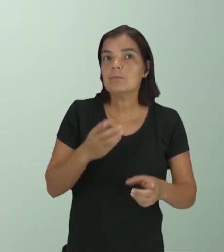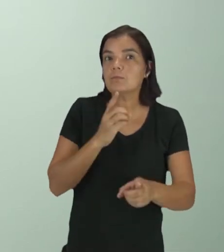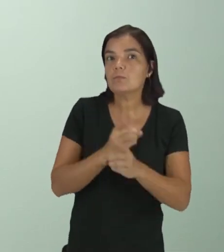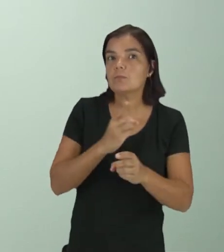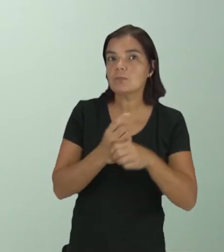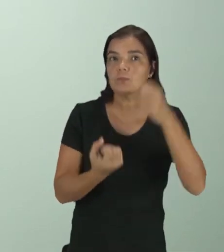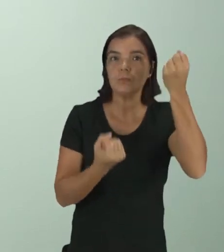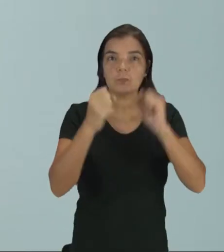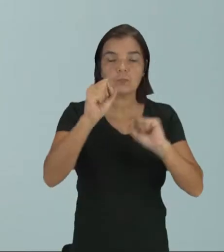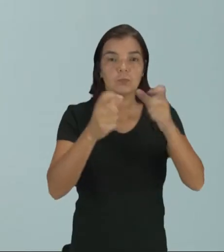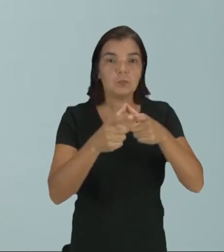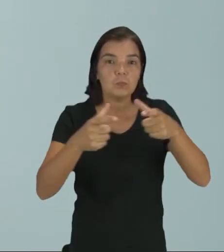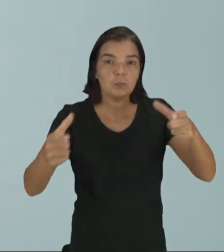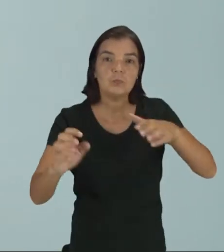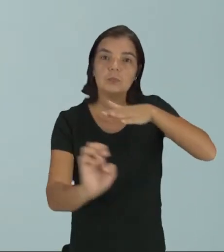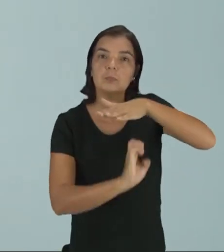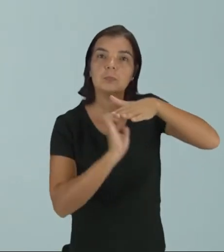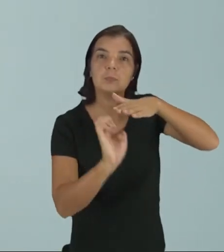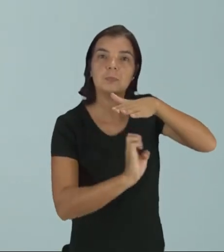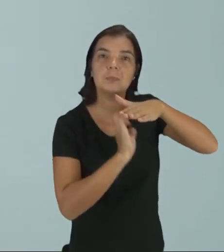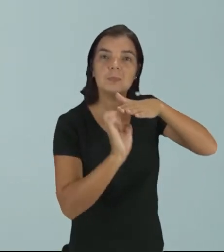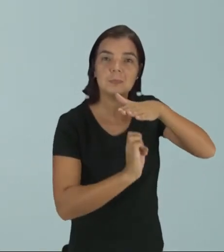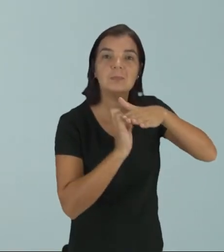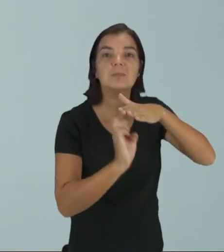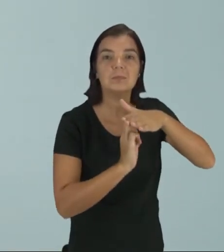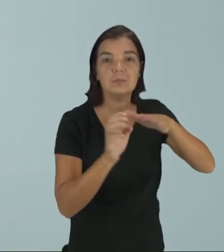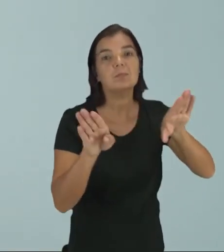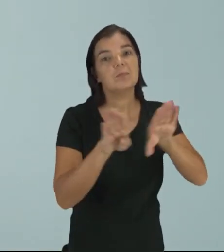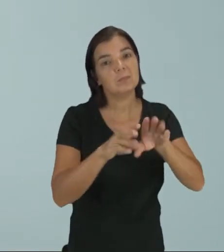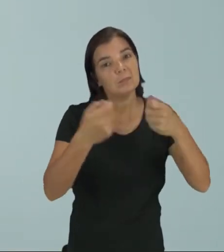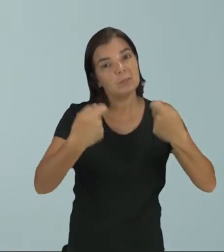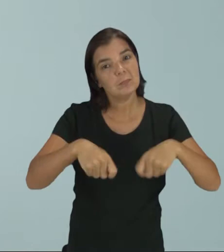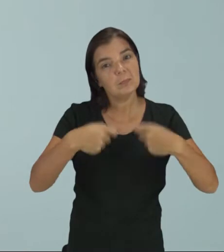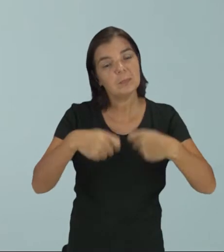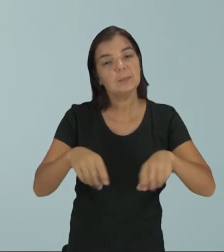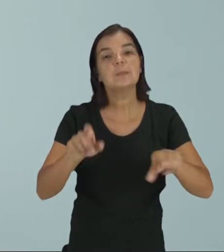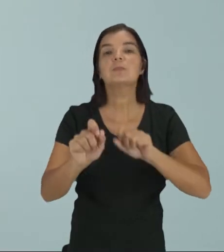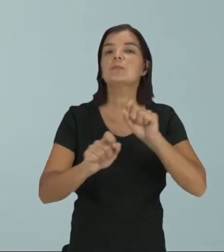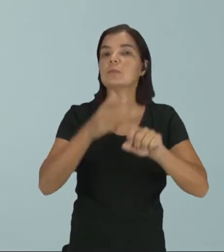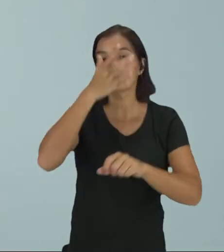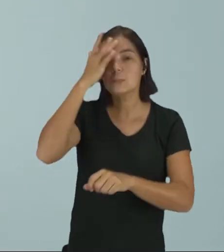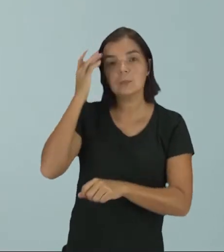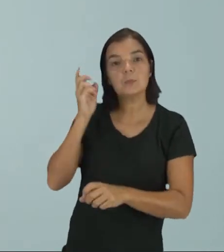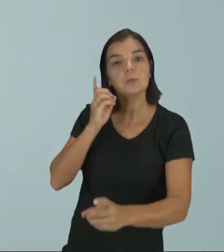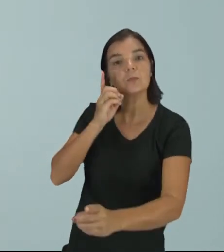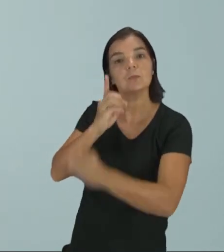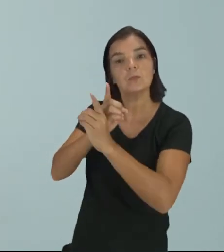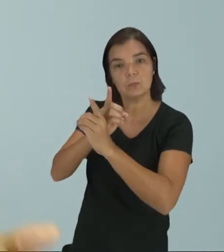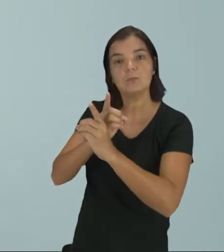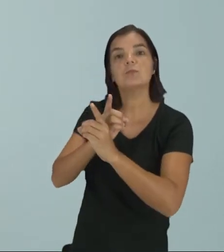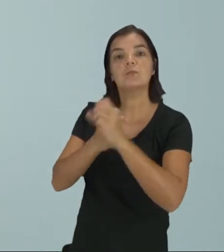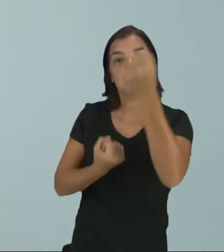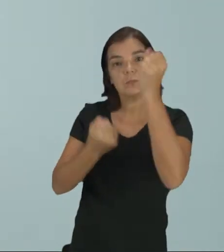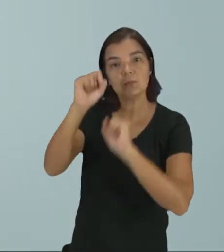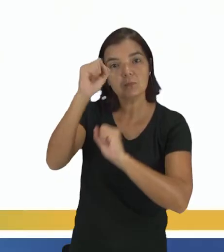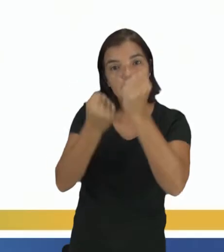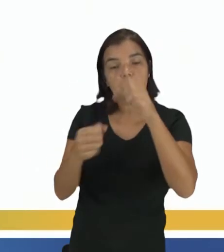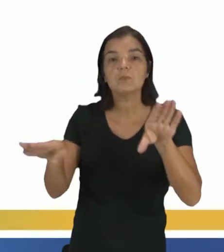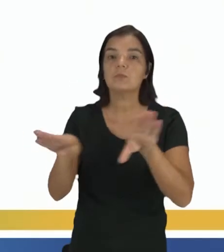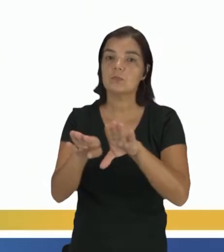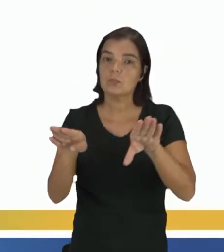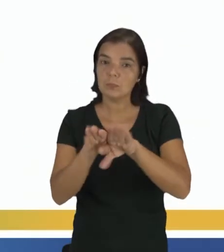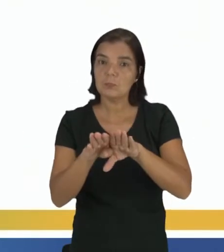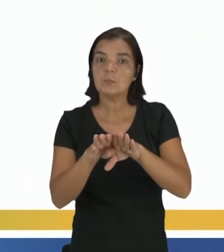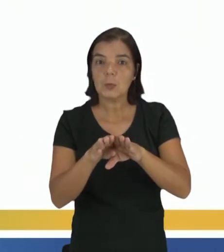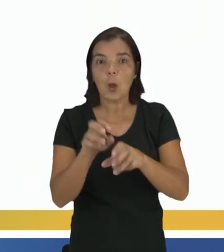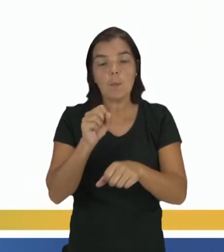Encontra-se as indústrias e o maior número de emprego. É nessas áreas, como nós falamos, que as pessoas vão encontrar as indústrias e vão encontrar